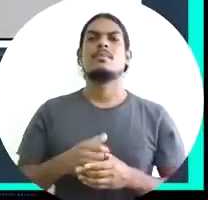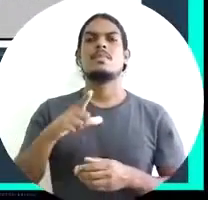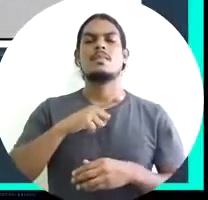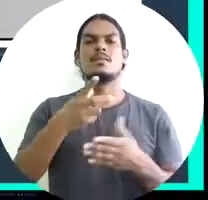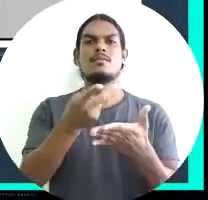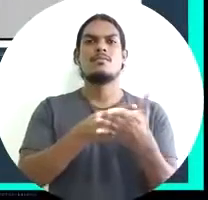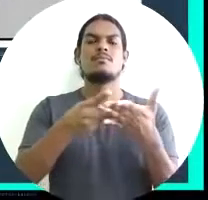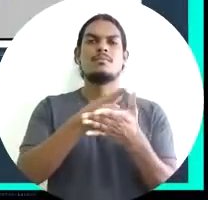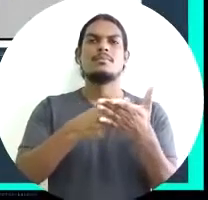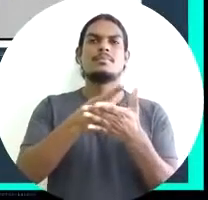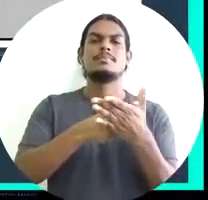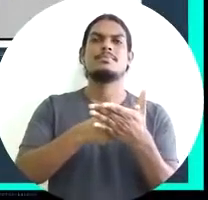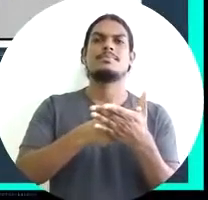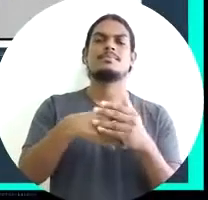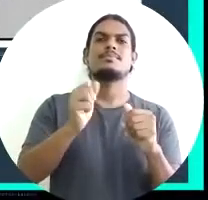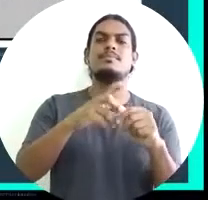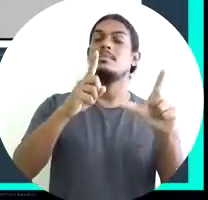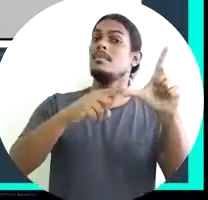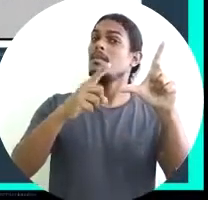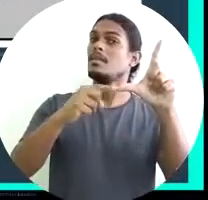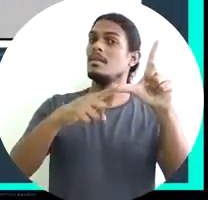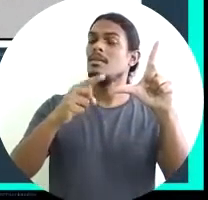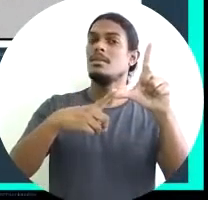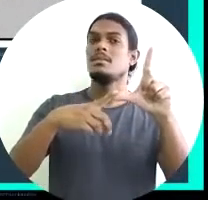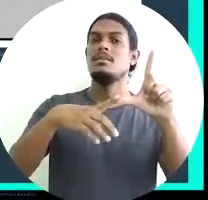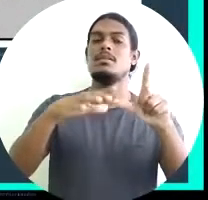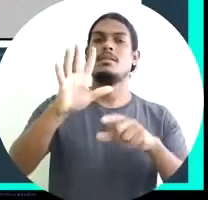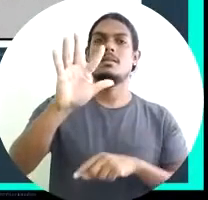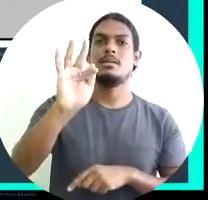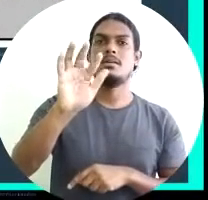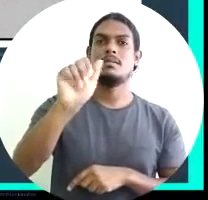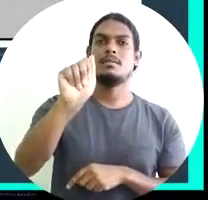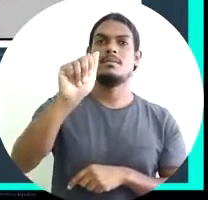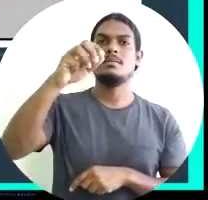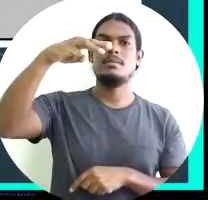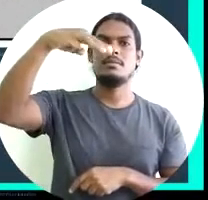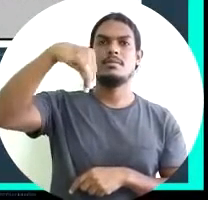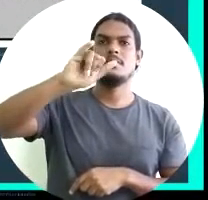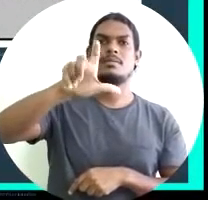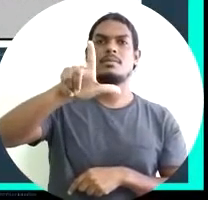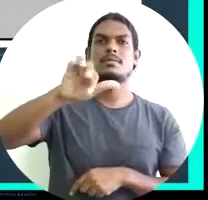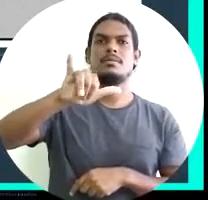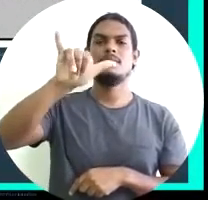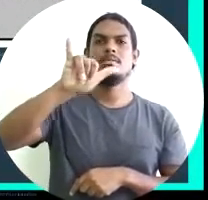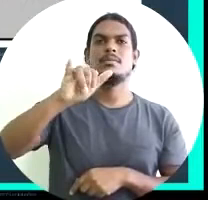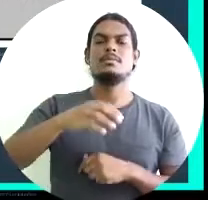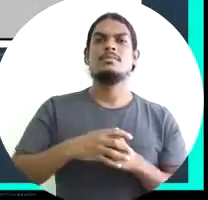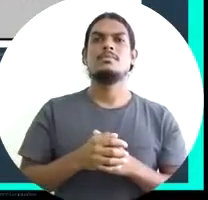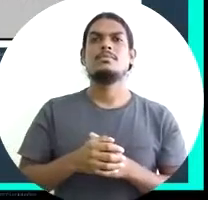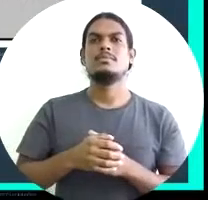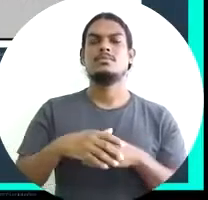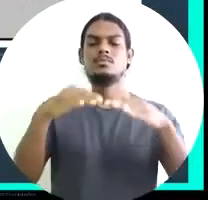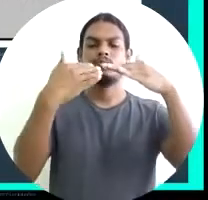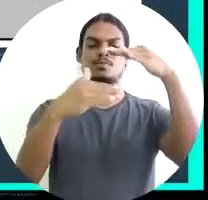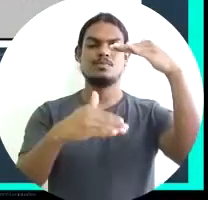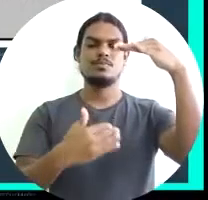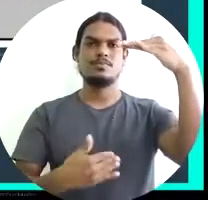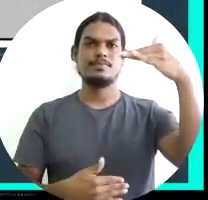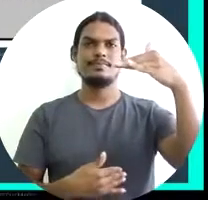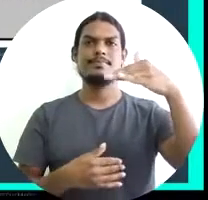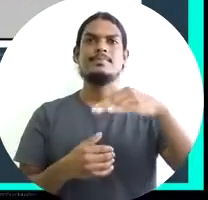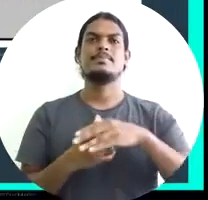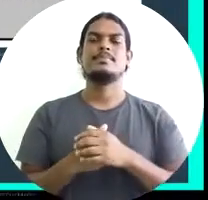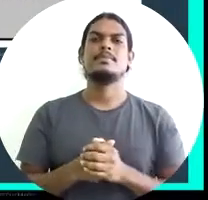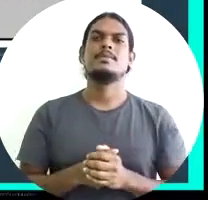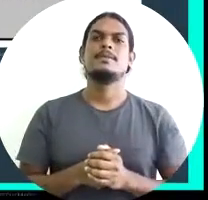font family, que ela vai definir uma classe, uma família de fontes, que você pode ser com serifas ou sem